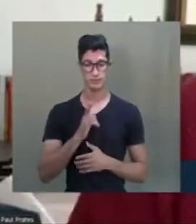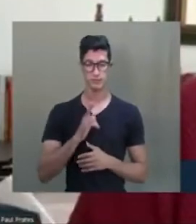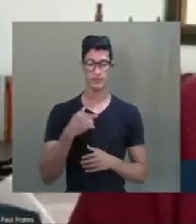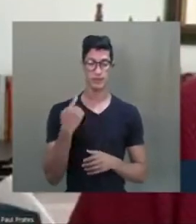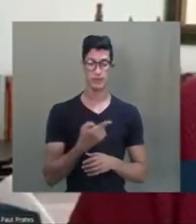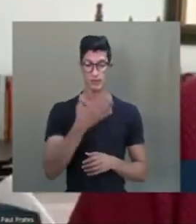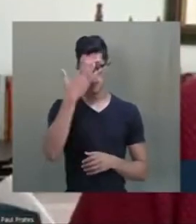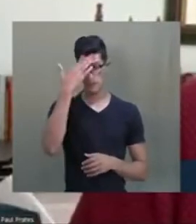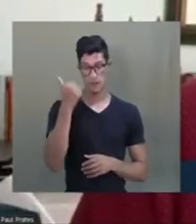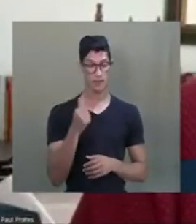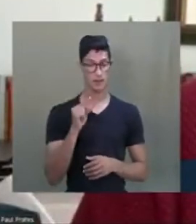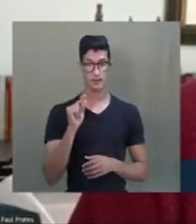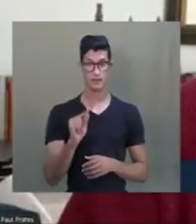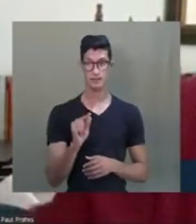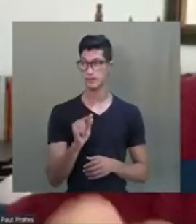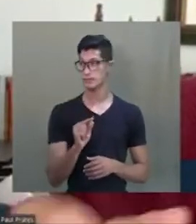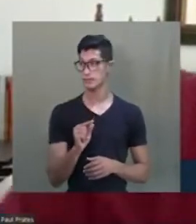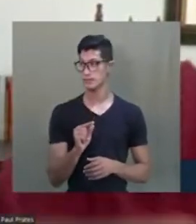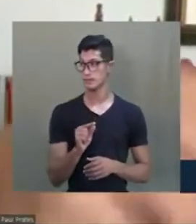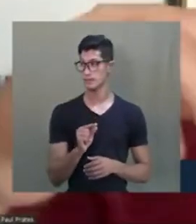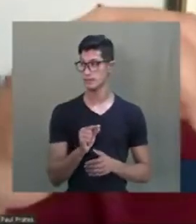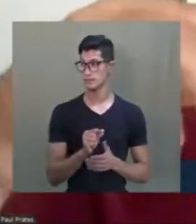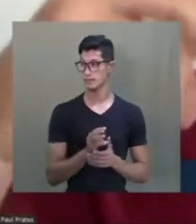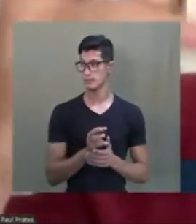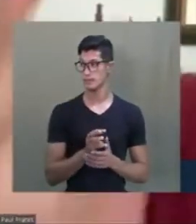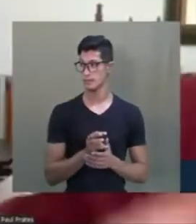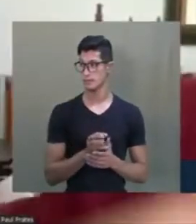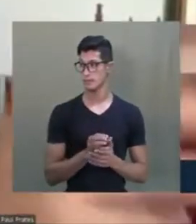do que nós estamos falando, porque senão a gente fica criando